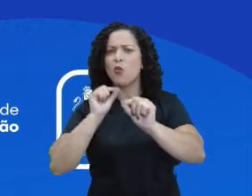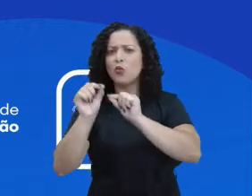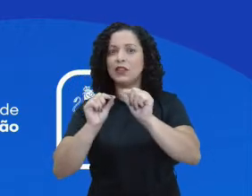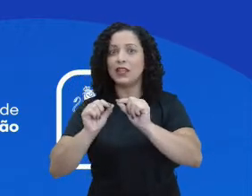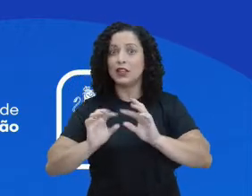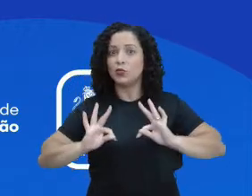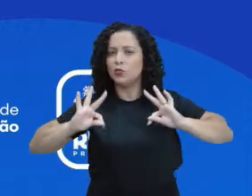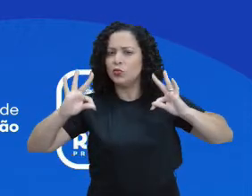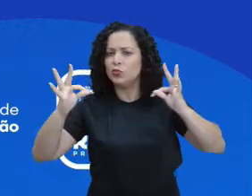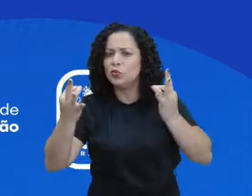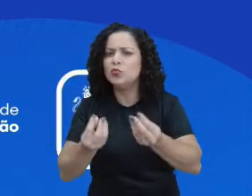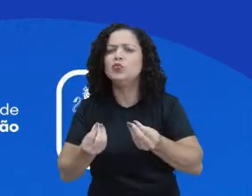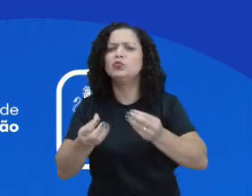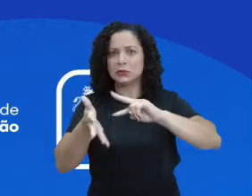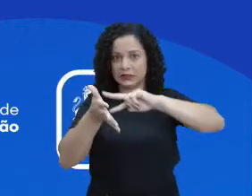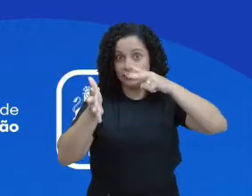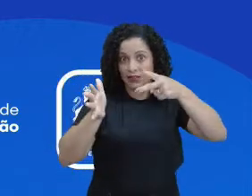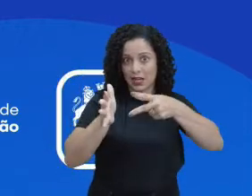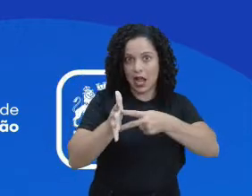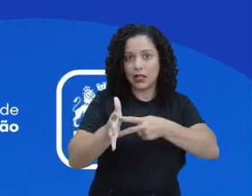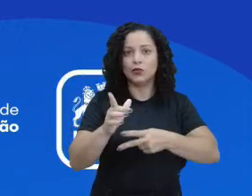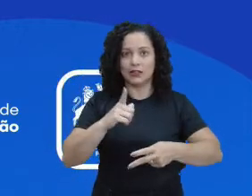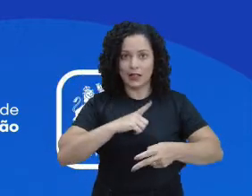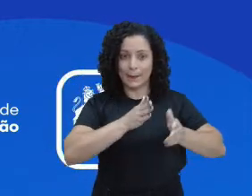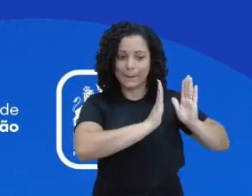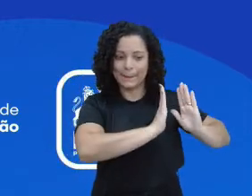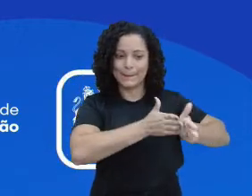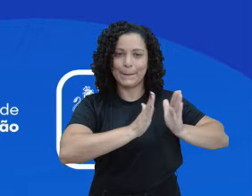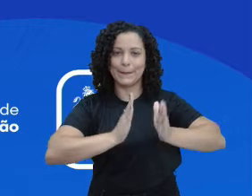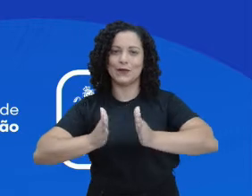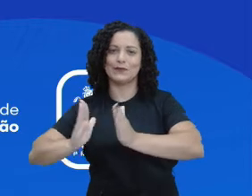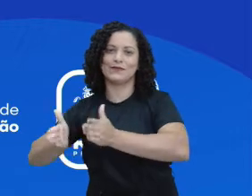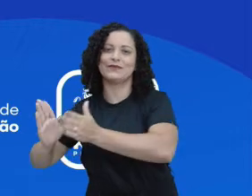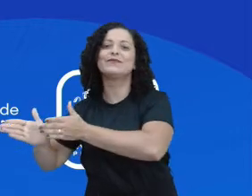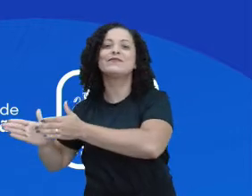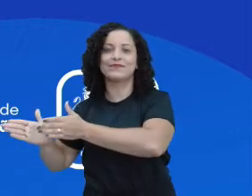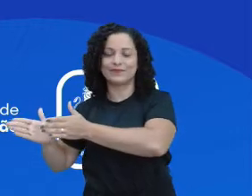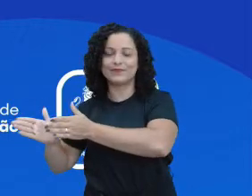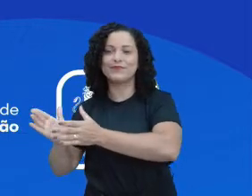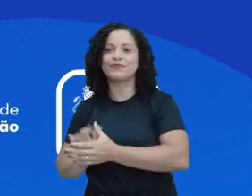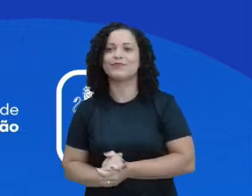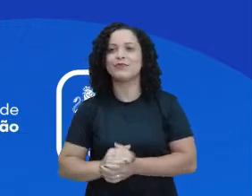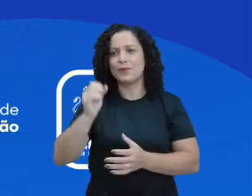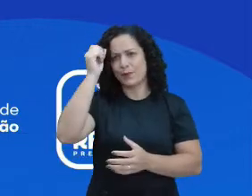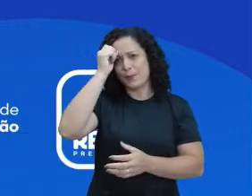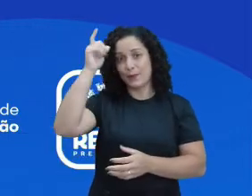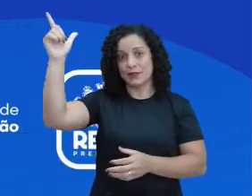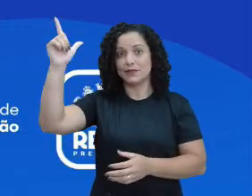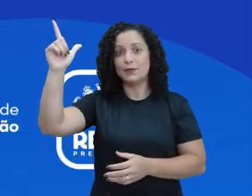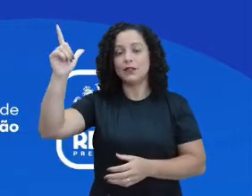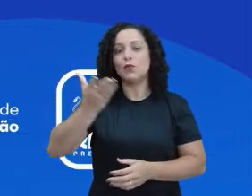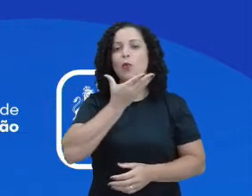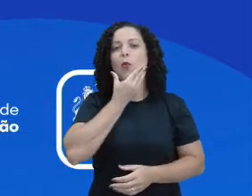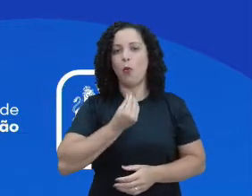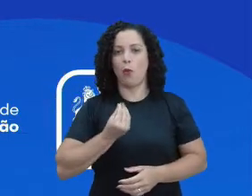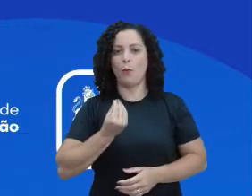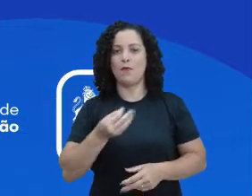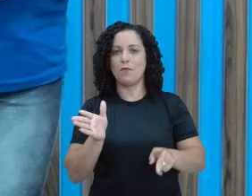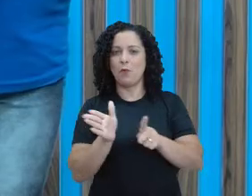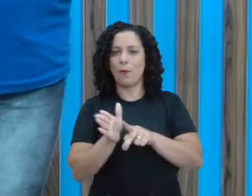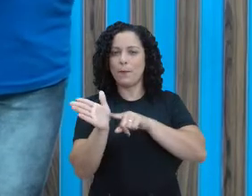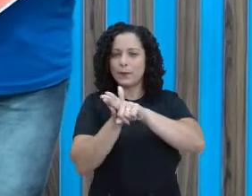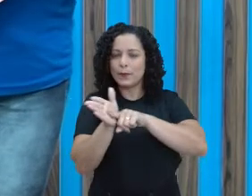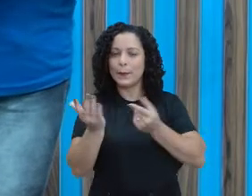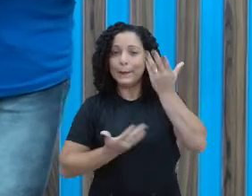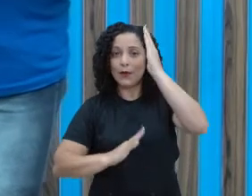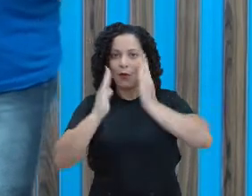da evolução. Então, aqui, nesse pensamento, né, desse biólogo evolutivo russo,